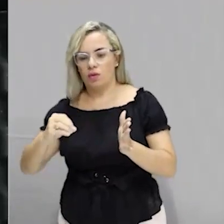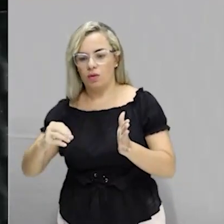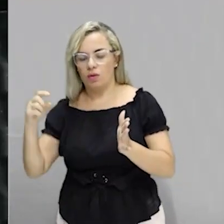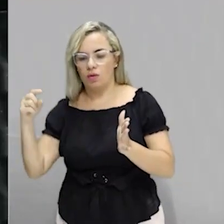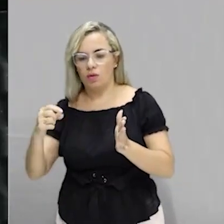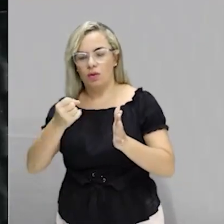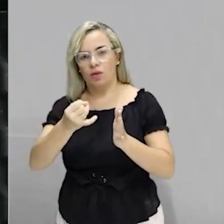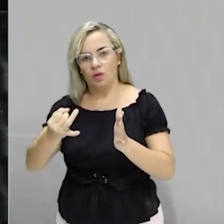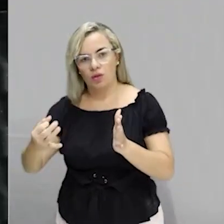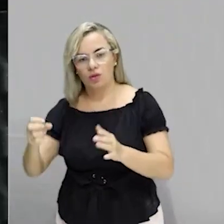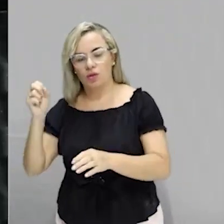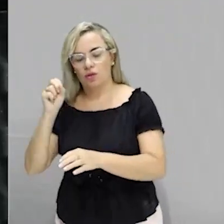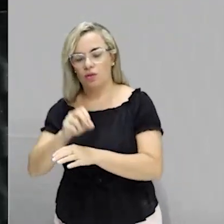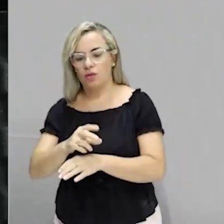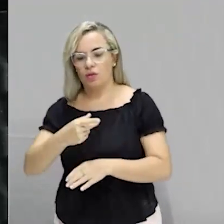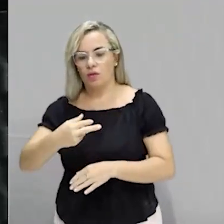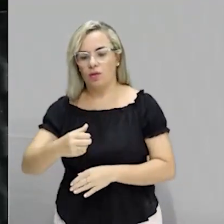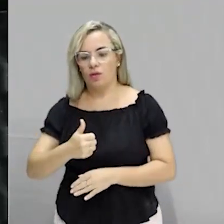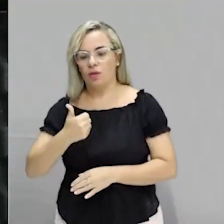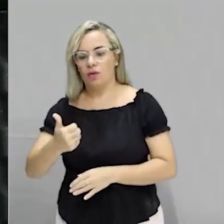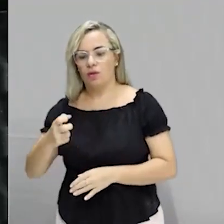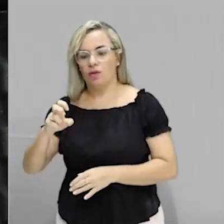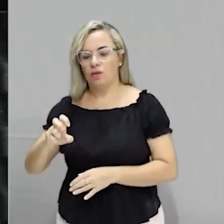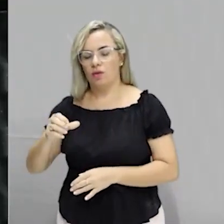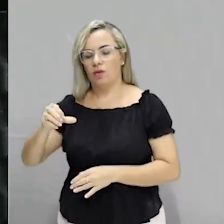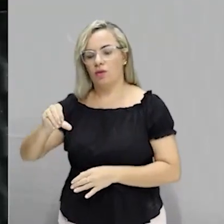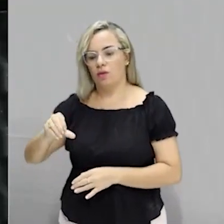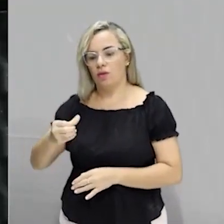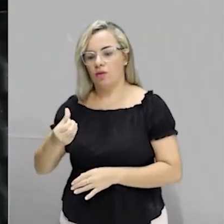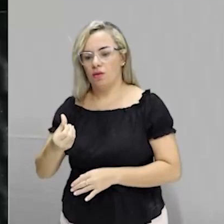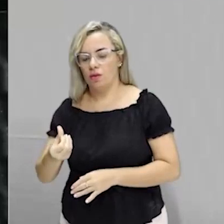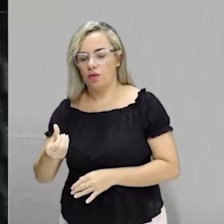é a quantidade de vagas, e isso temos, então,